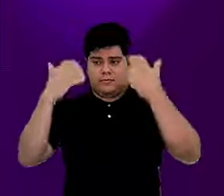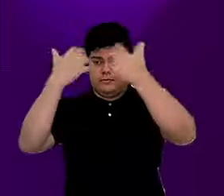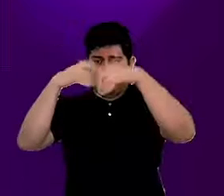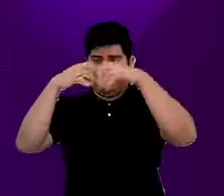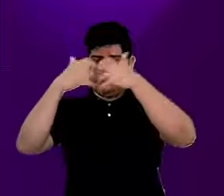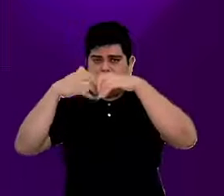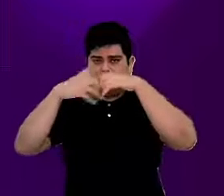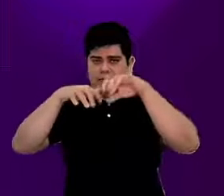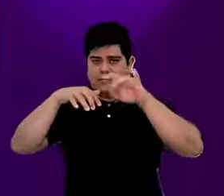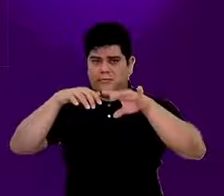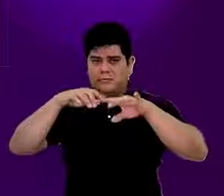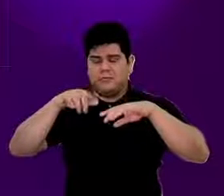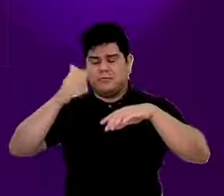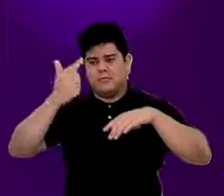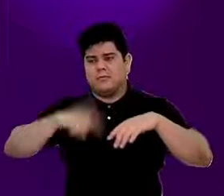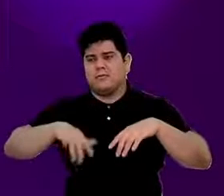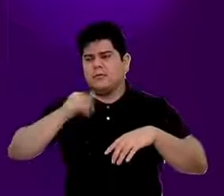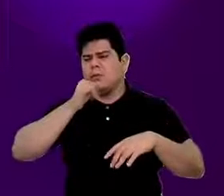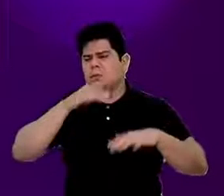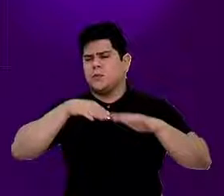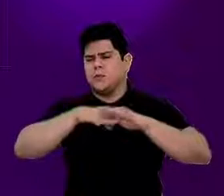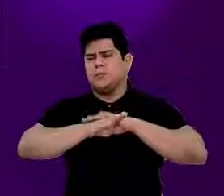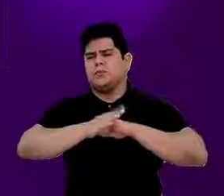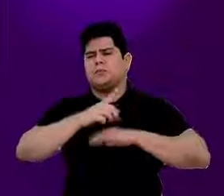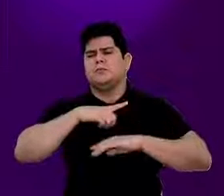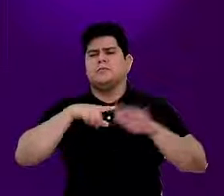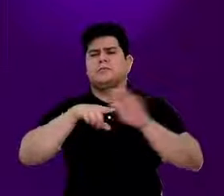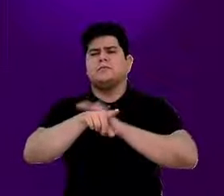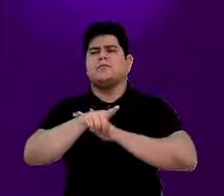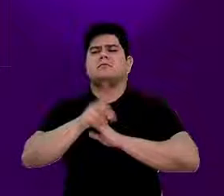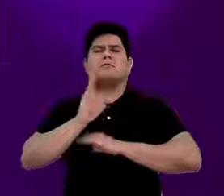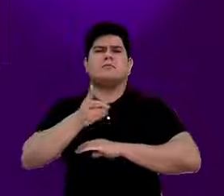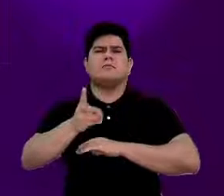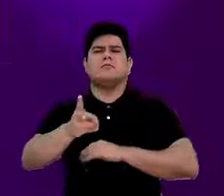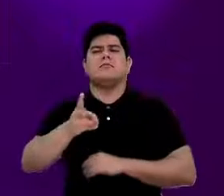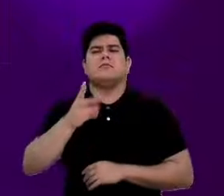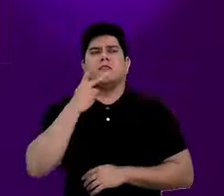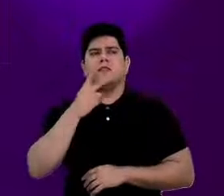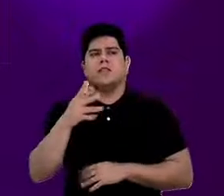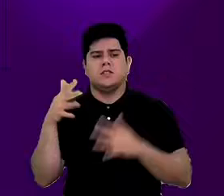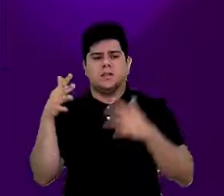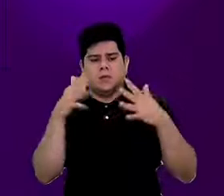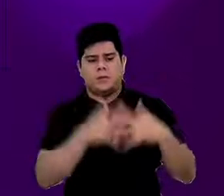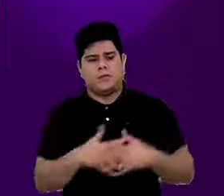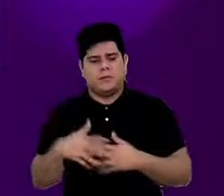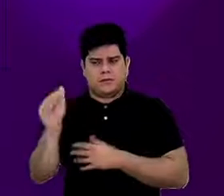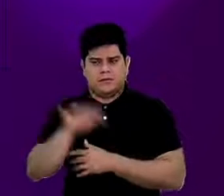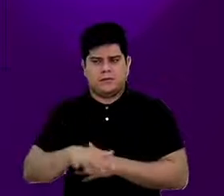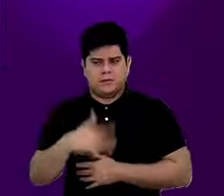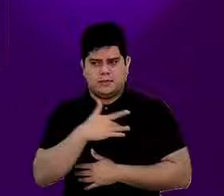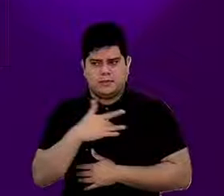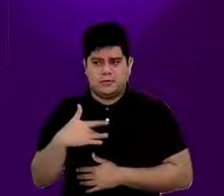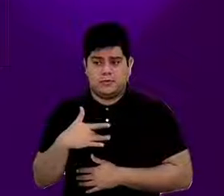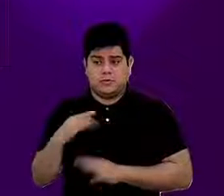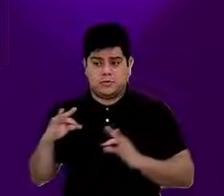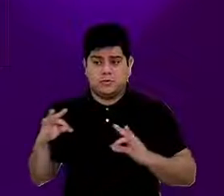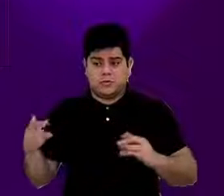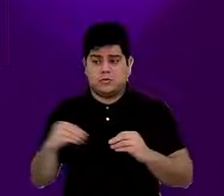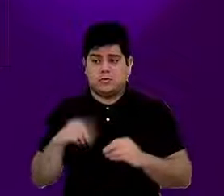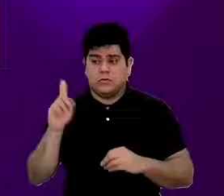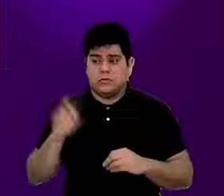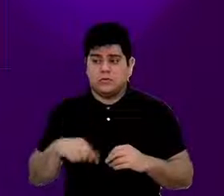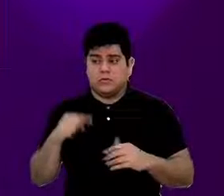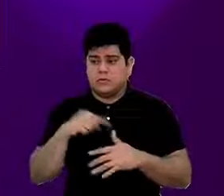clínico. Eu costumo fazer essa pergunta sempre que vou falar de complexidade na área da saúde. Todos são